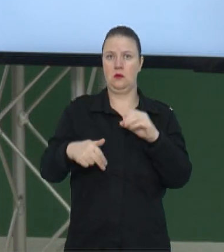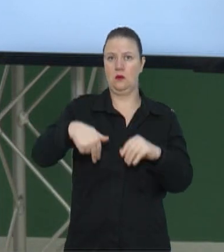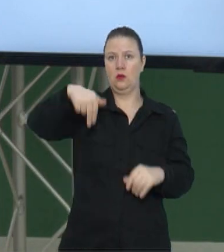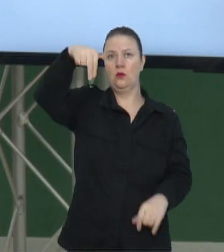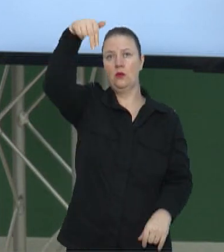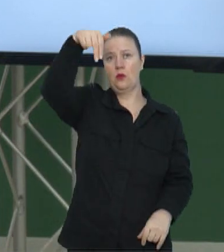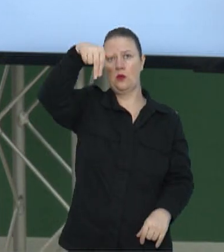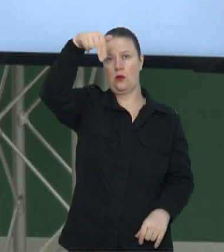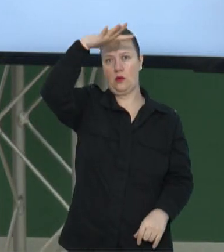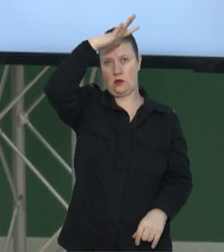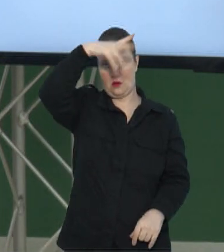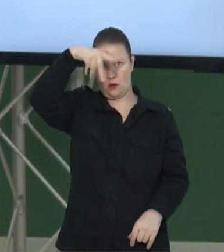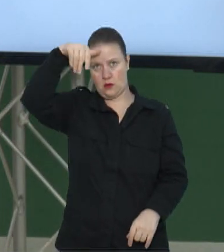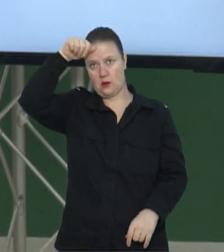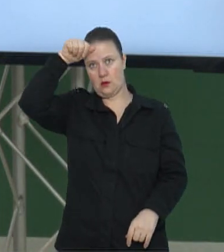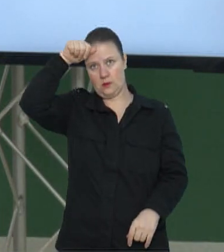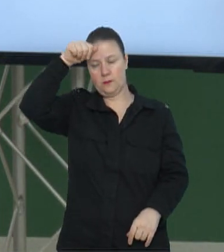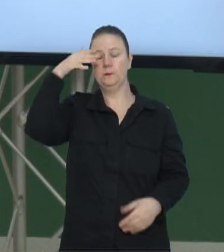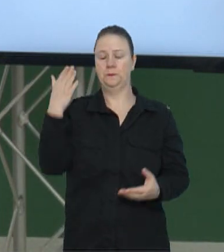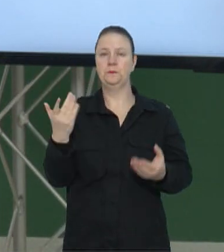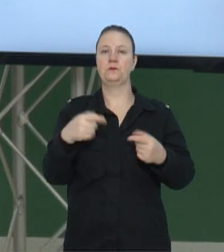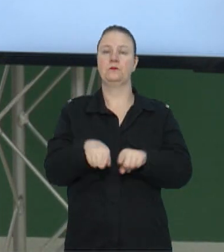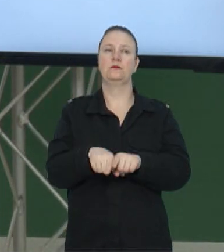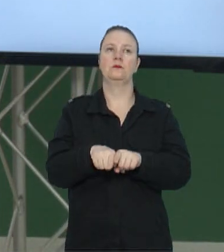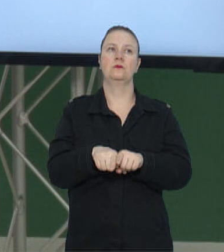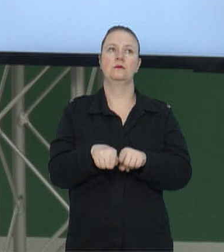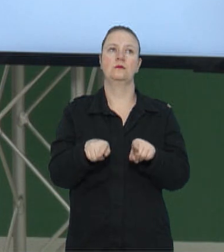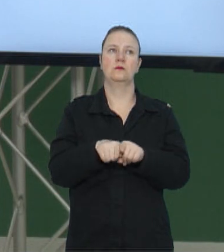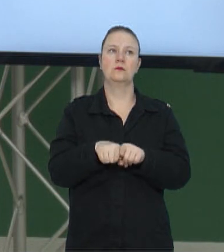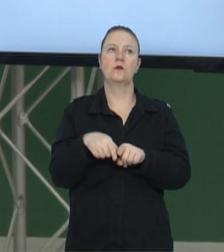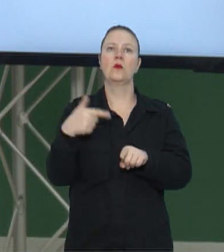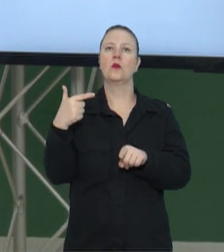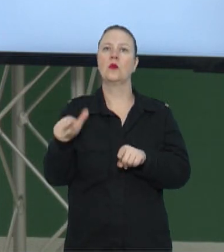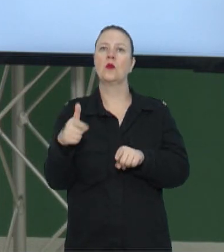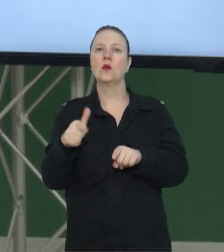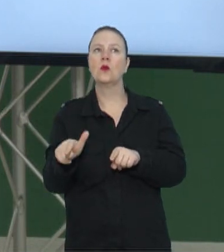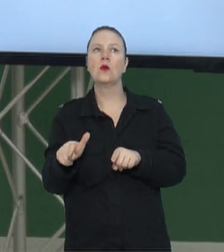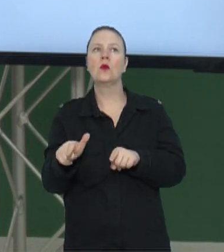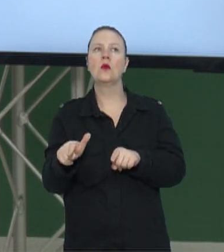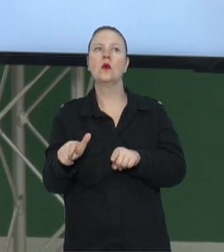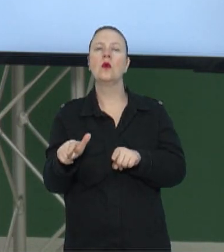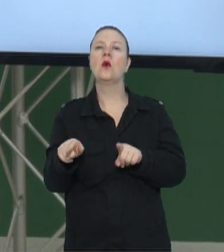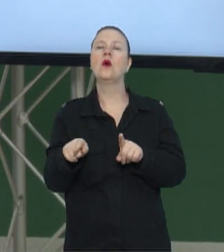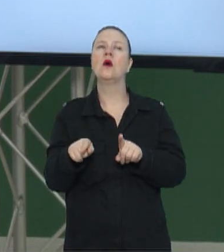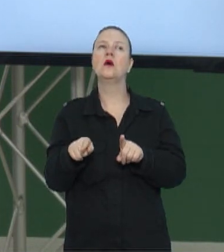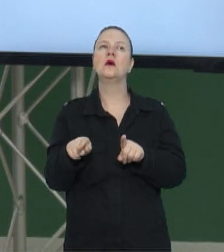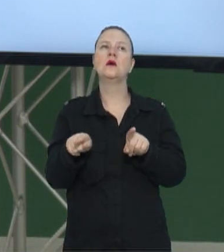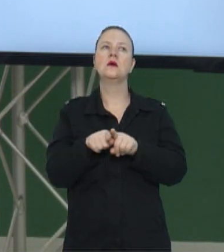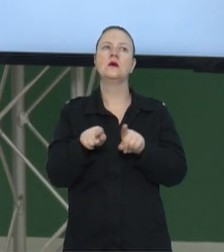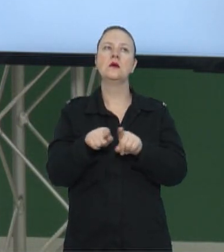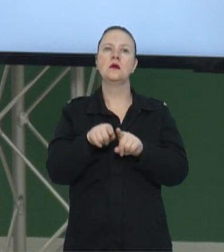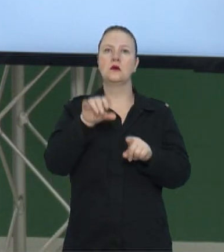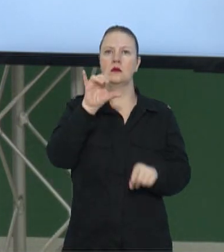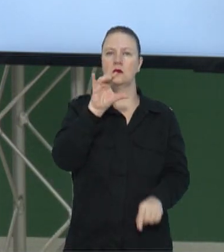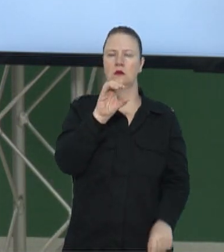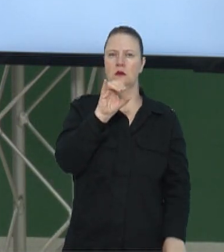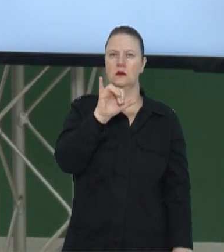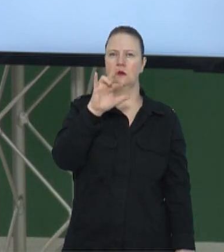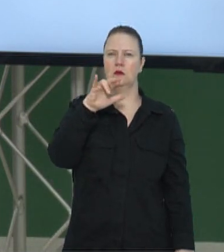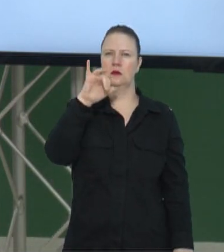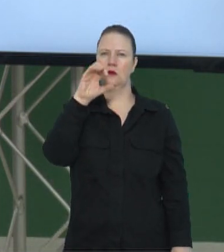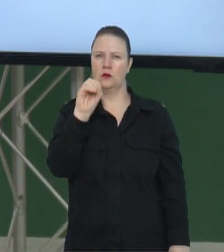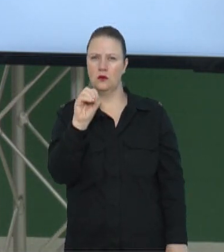norte, do Amazonas, né? Outra característica cultural que nós vamos ter é o Círio de Nazaré, em Belém do